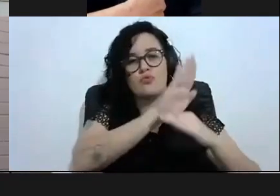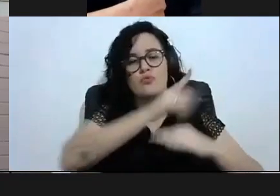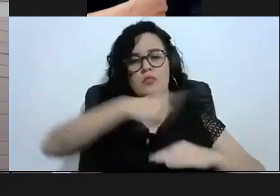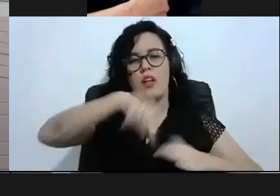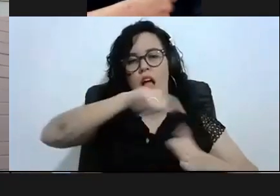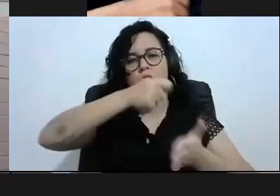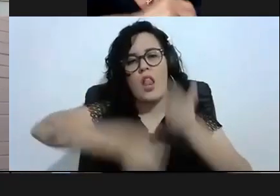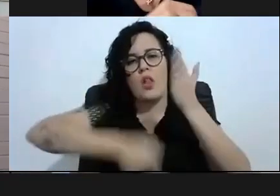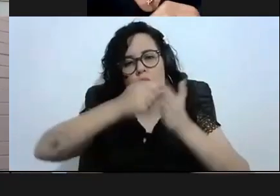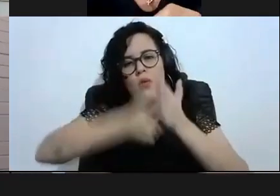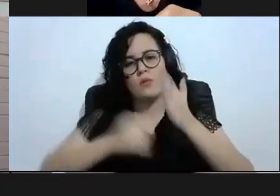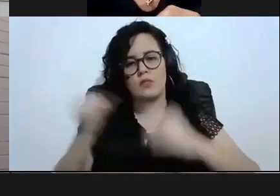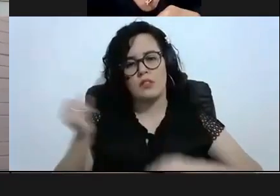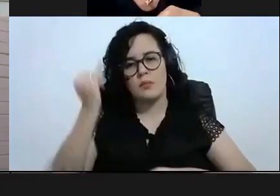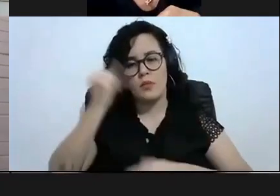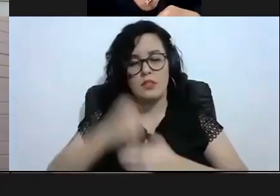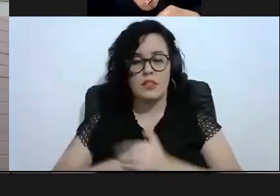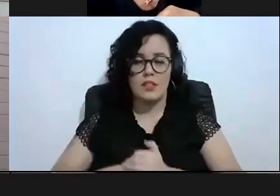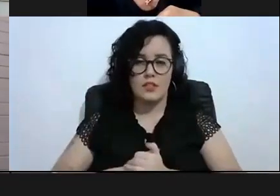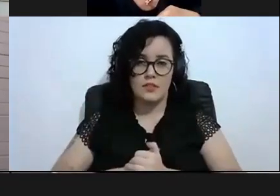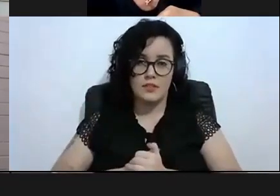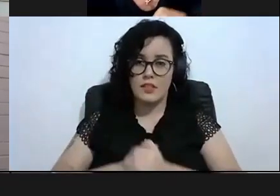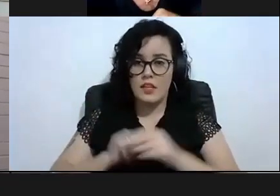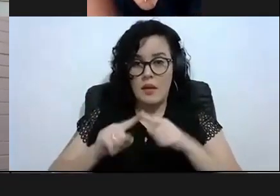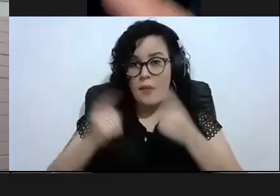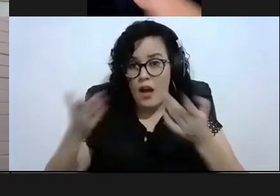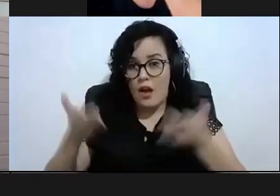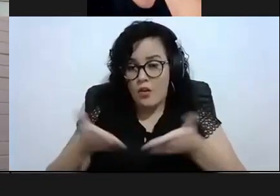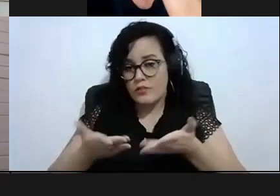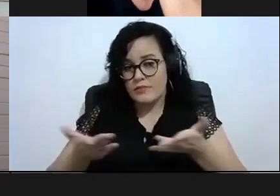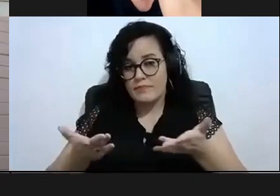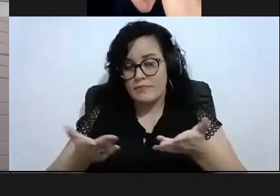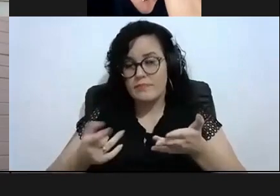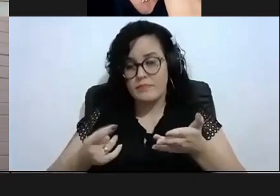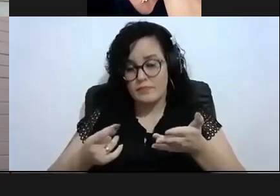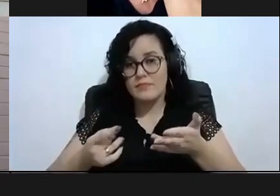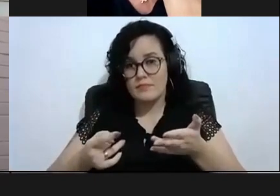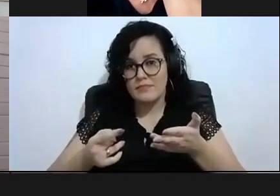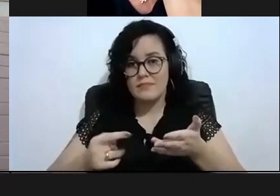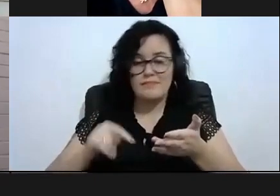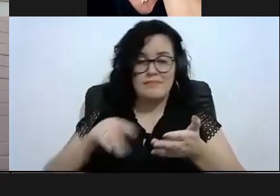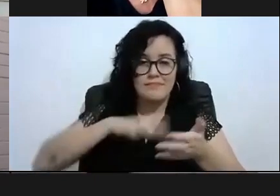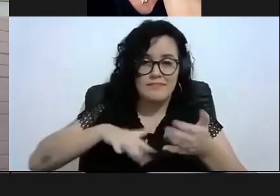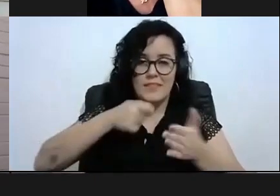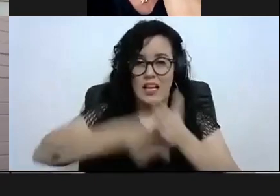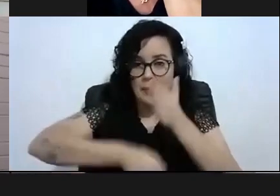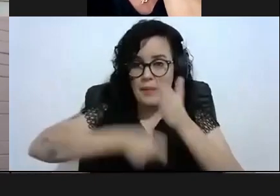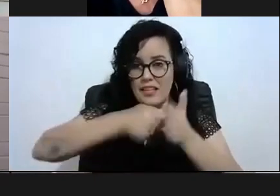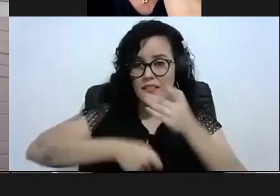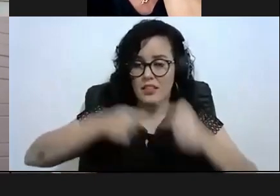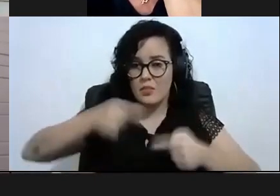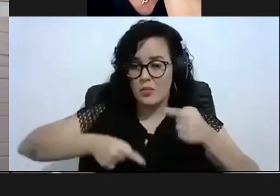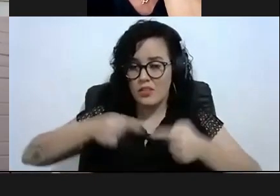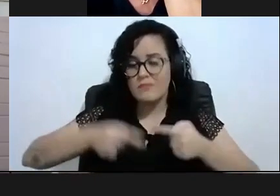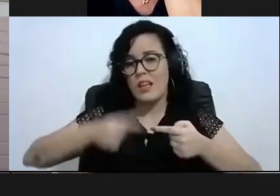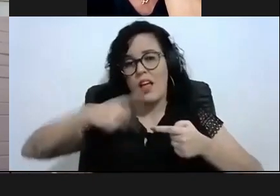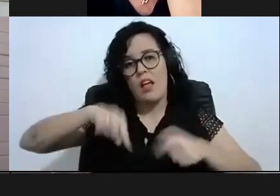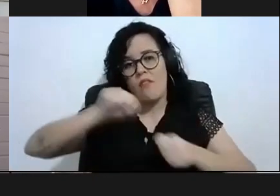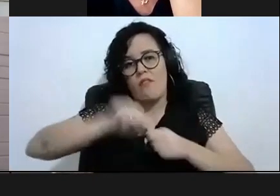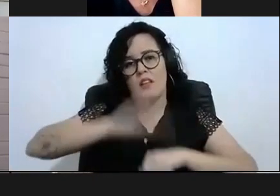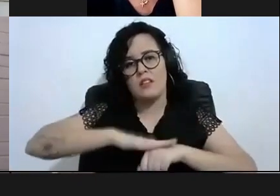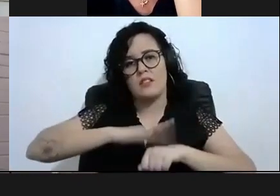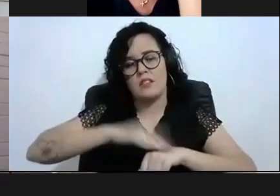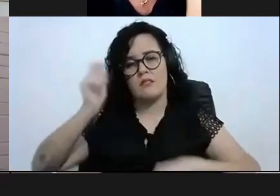tão necessária. Mas hoje, mais do que nunca, a militância é essa, é o que a gente pode fazer, mas que a